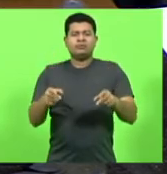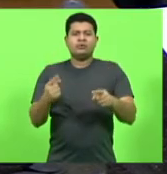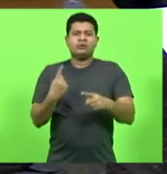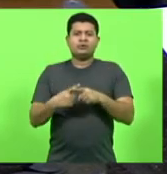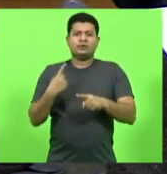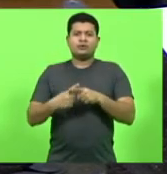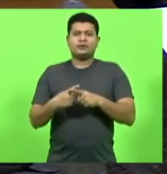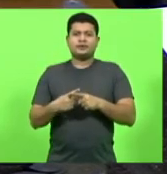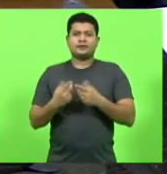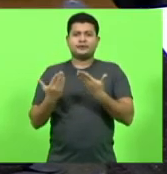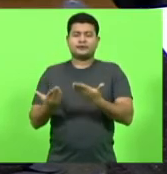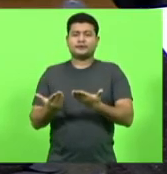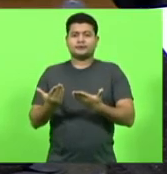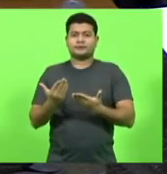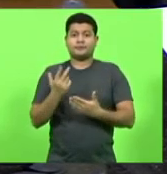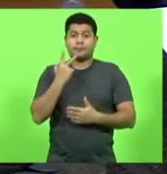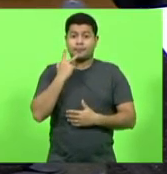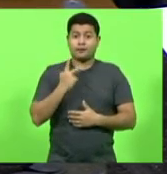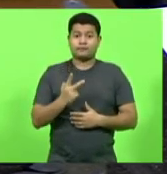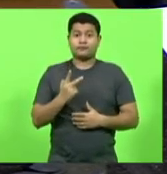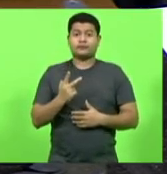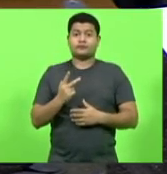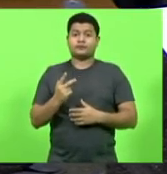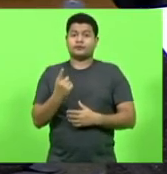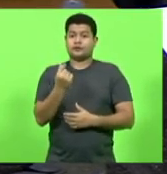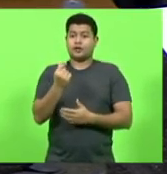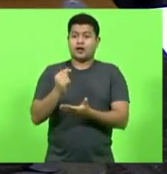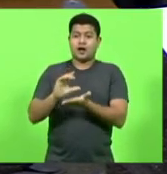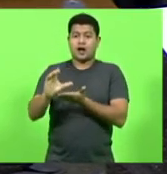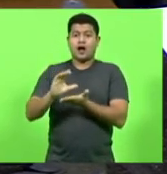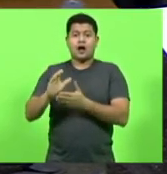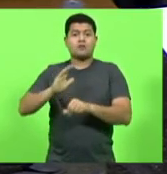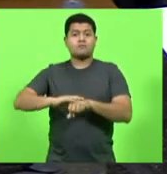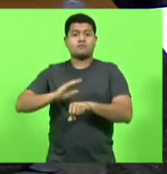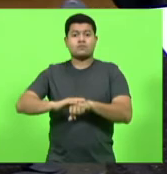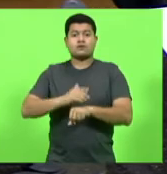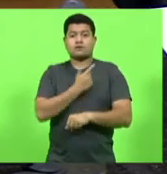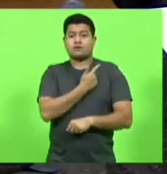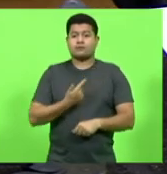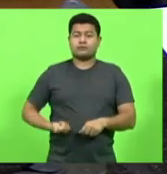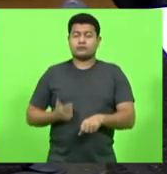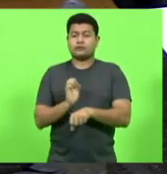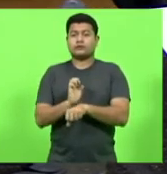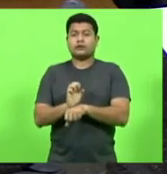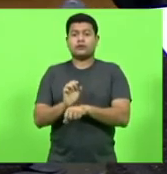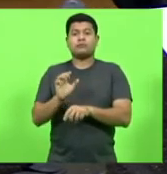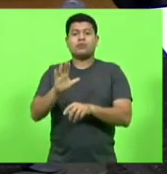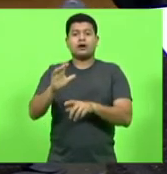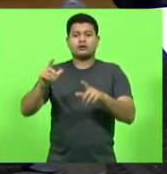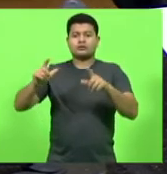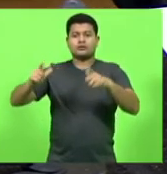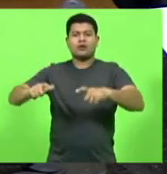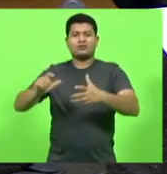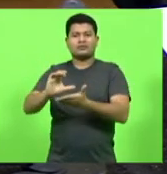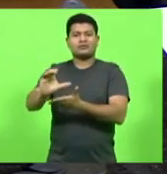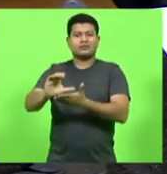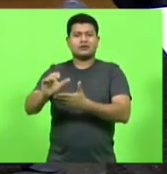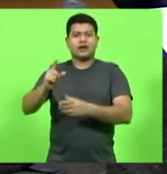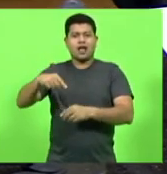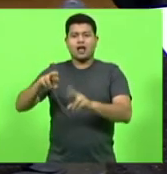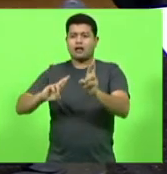se fala em investir dinheiro do nosso estado em rodovias federais. Então, o governo federal, ele também tem uma boa